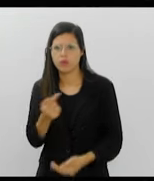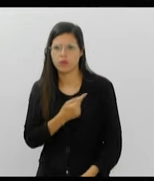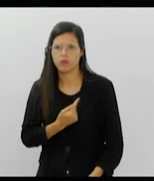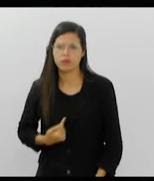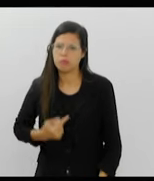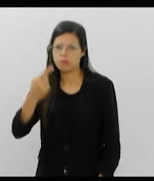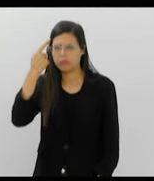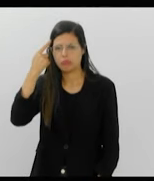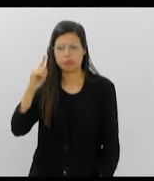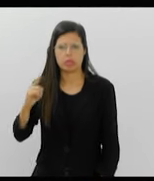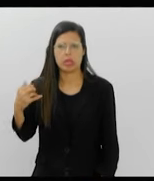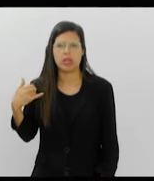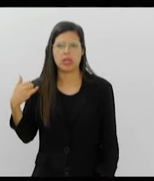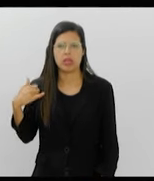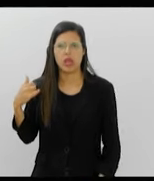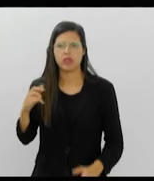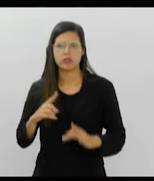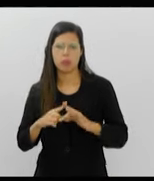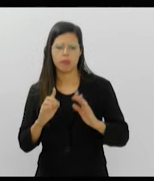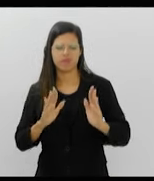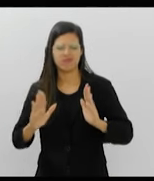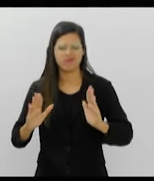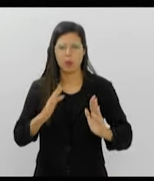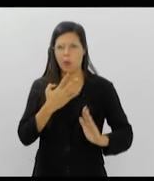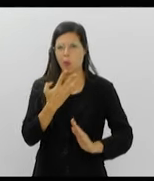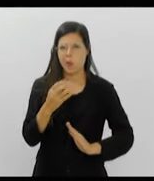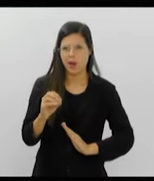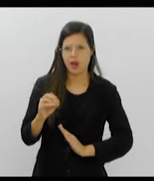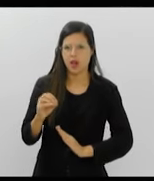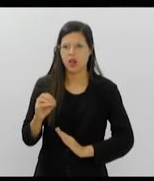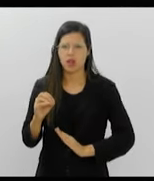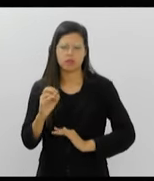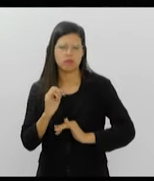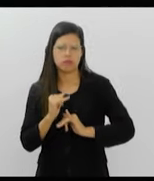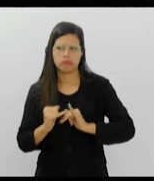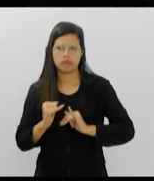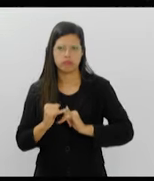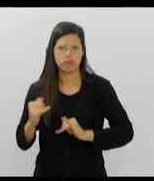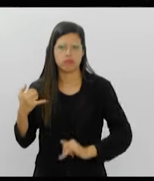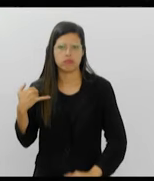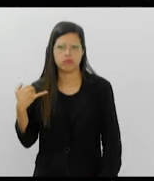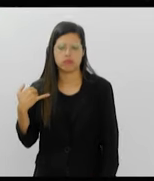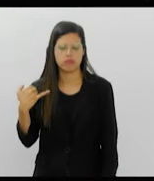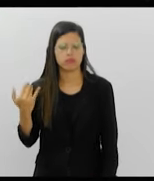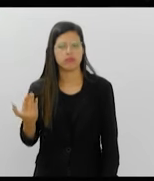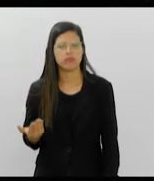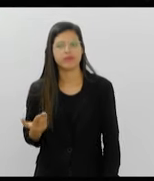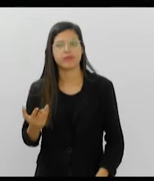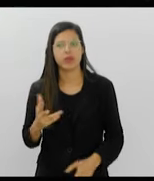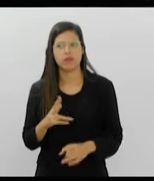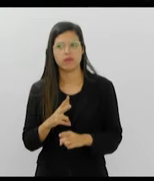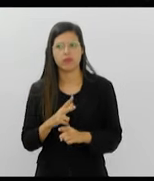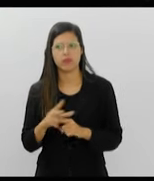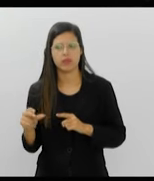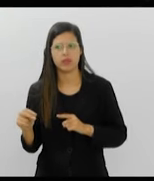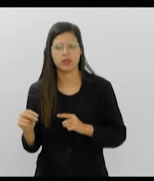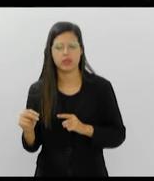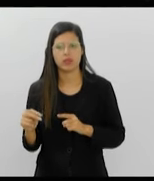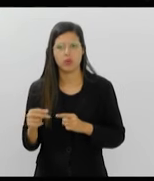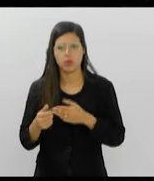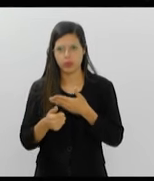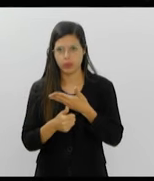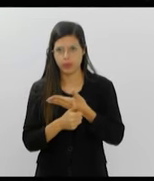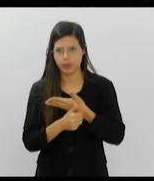das pessoas, mas está entre 40 e poucos anos, que foi eleito em 1º